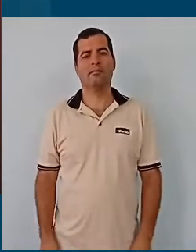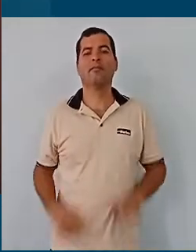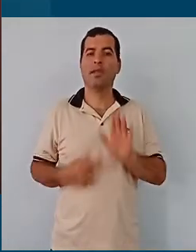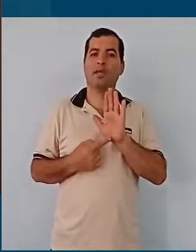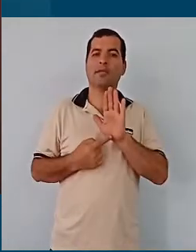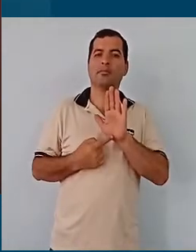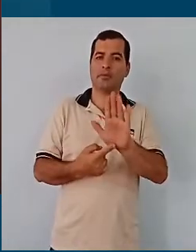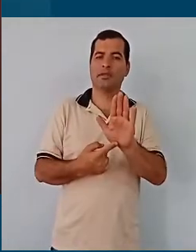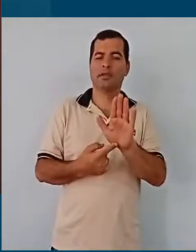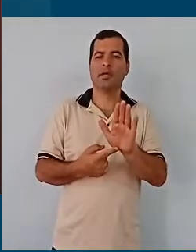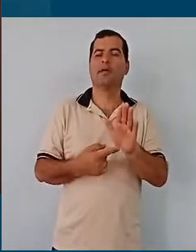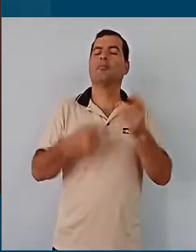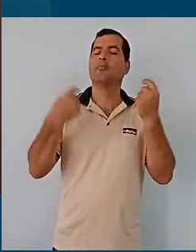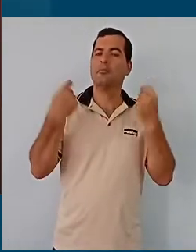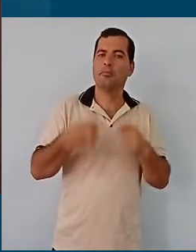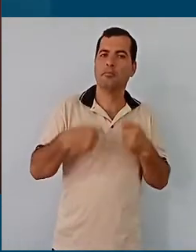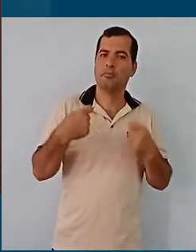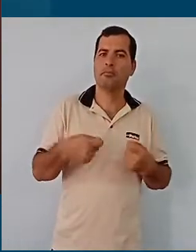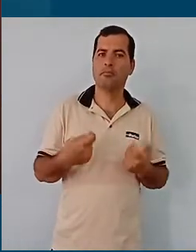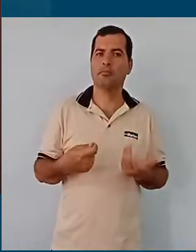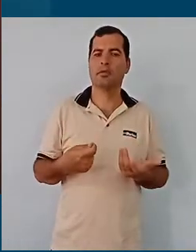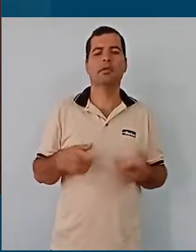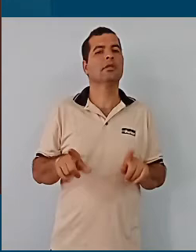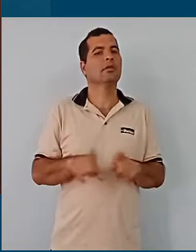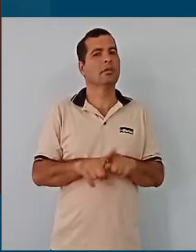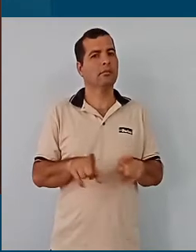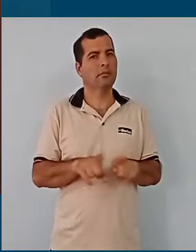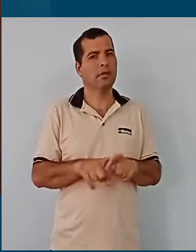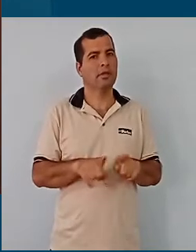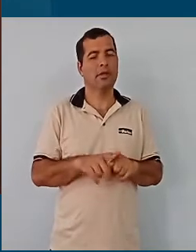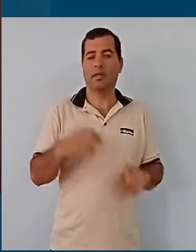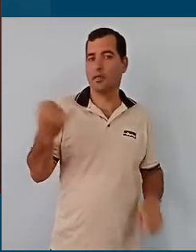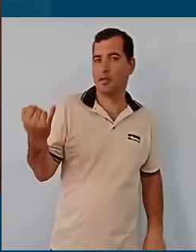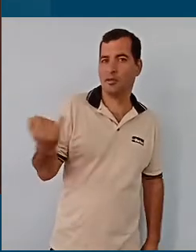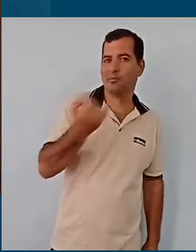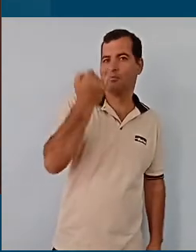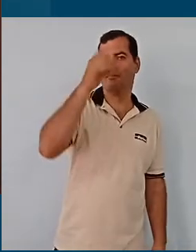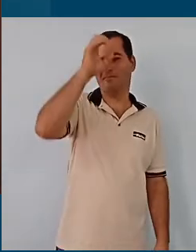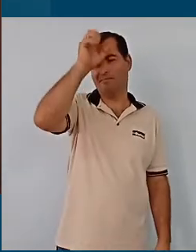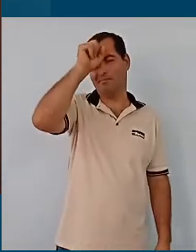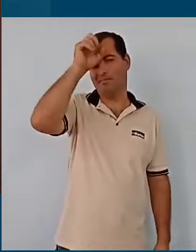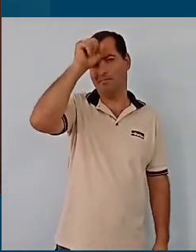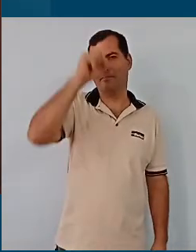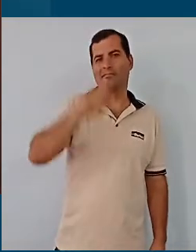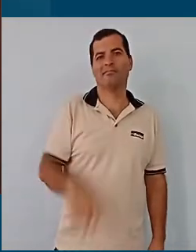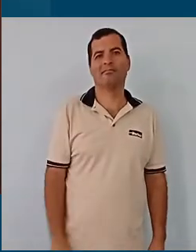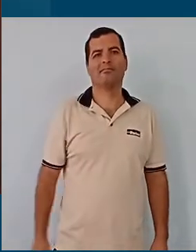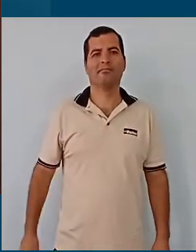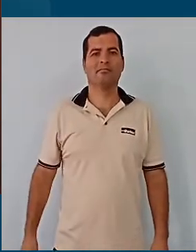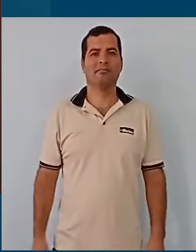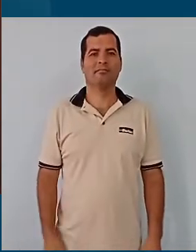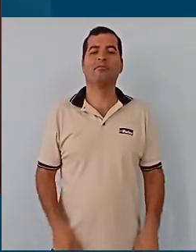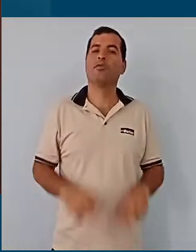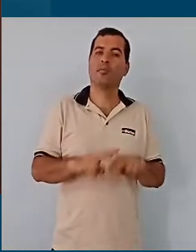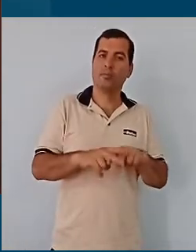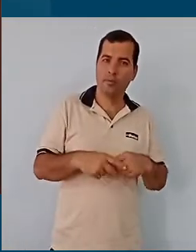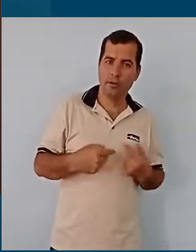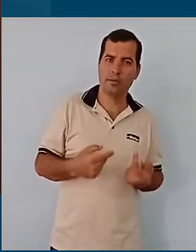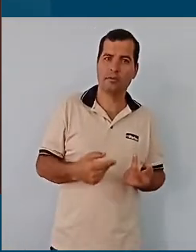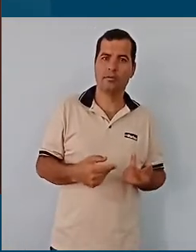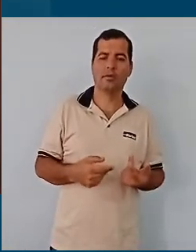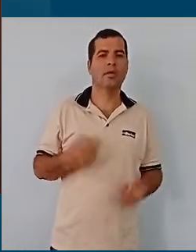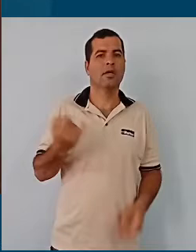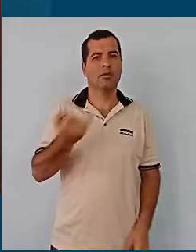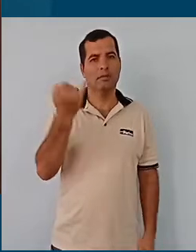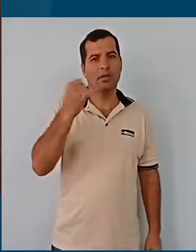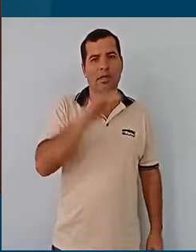é a condição, é uma das condições fundamentais da aprendizagem. Então, e a criança vai